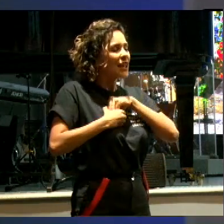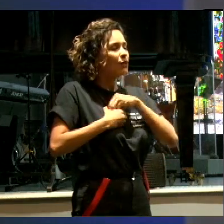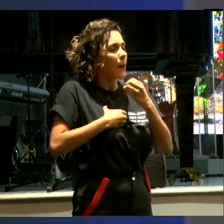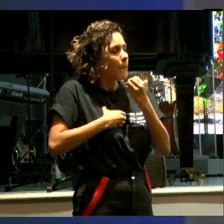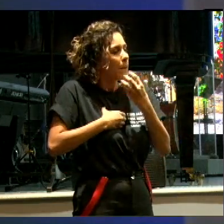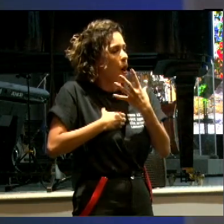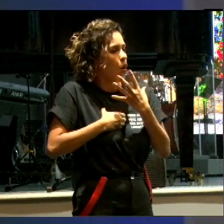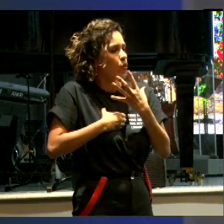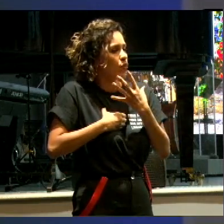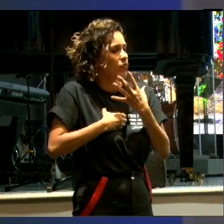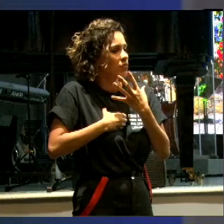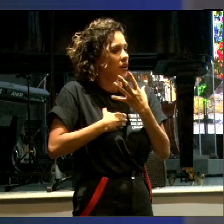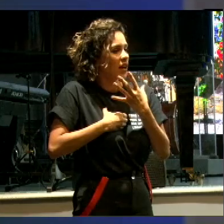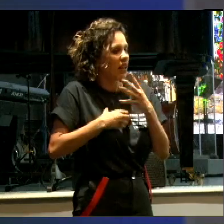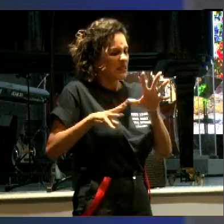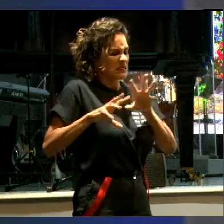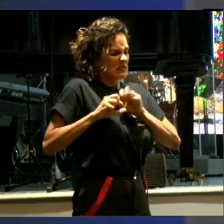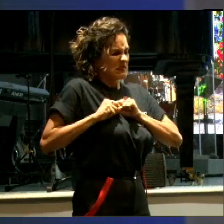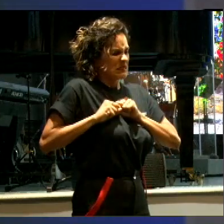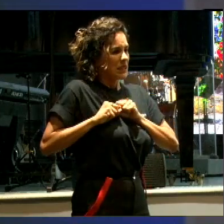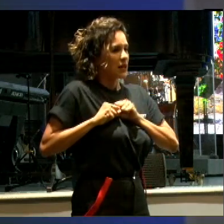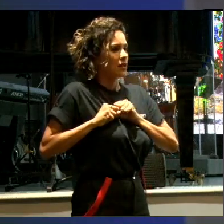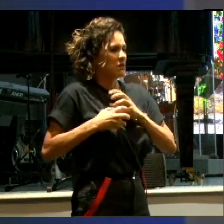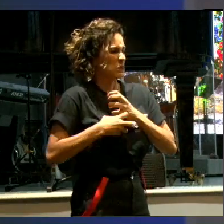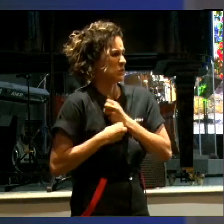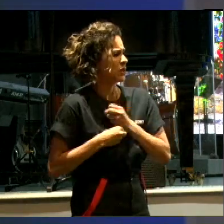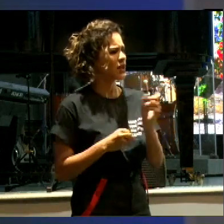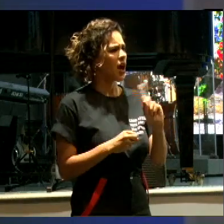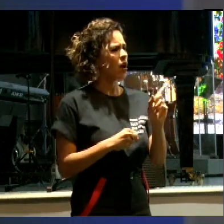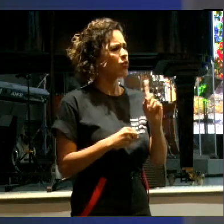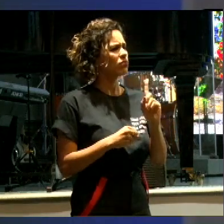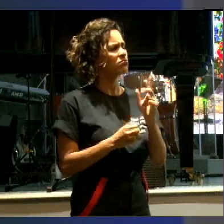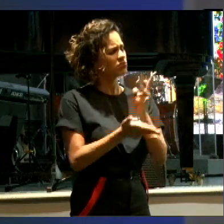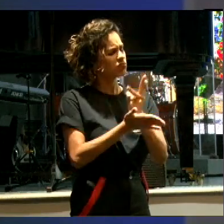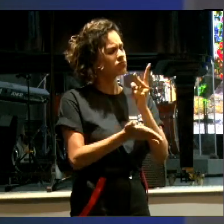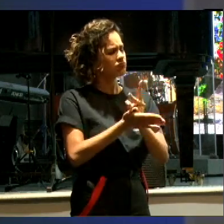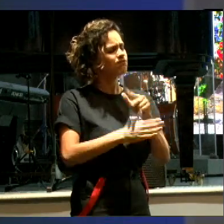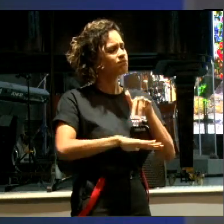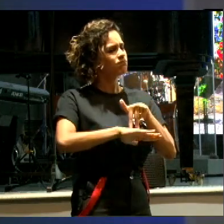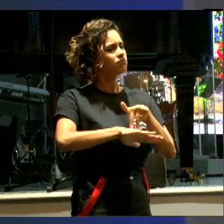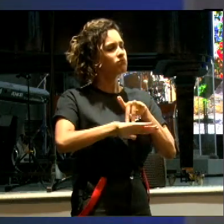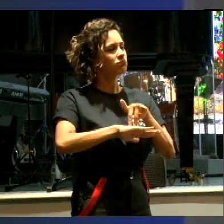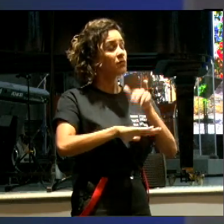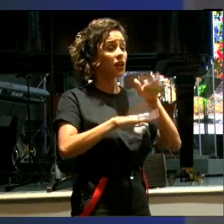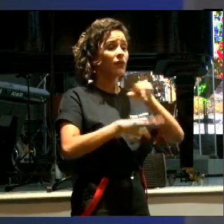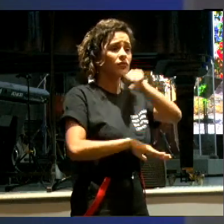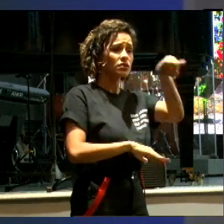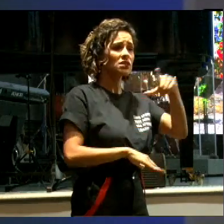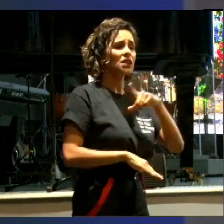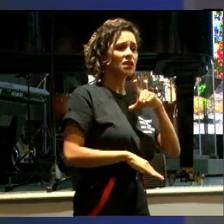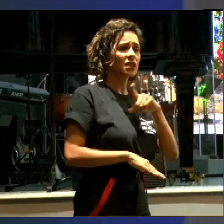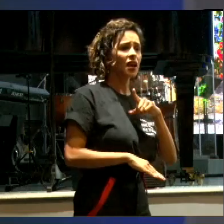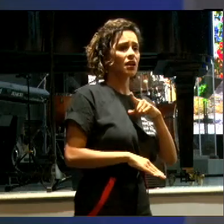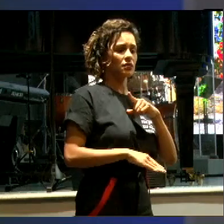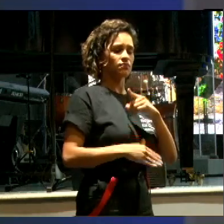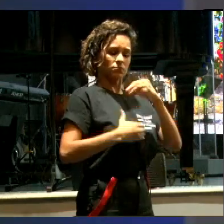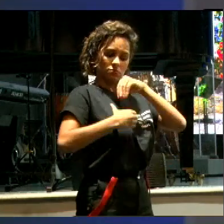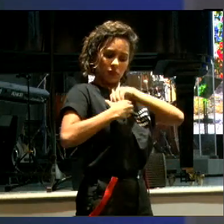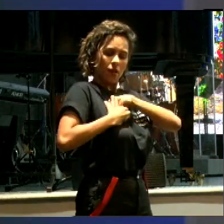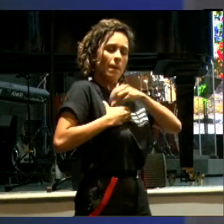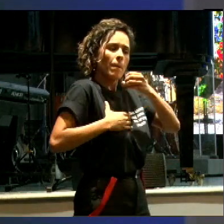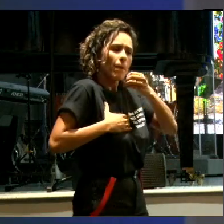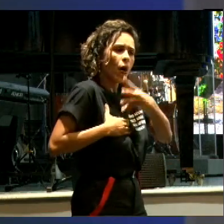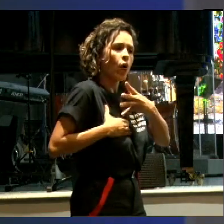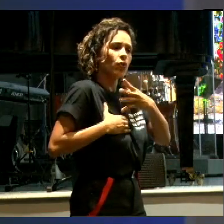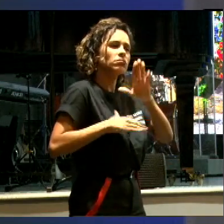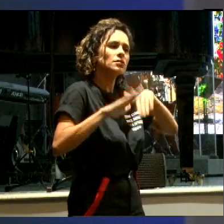certeza que tem algo diferenciado aí dentro de você, que você só precisa descobrir e potencializar isso, colocar isso